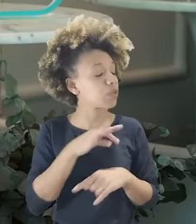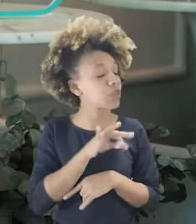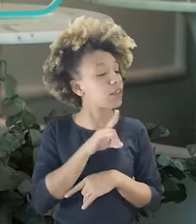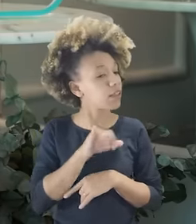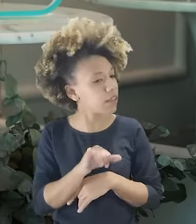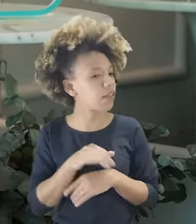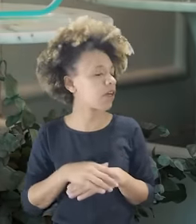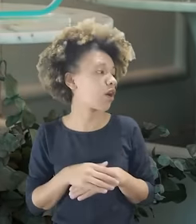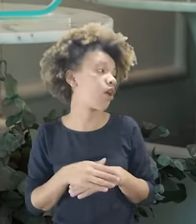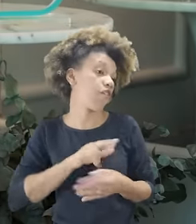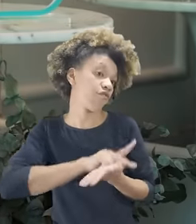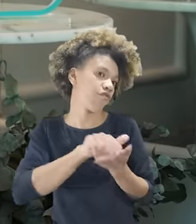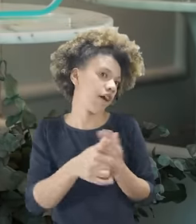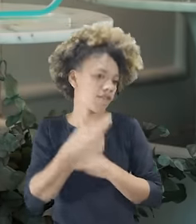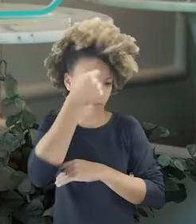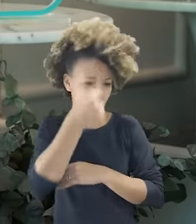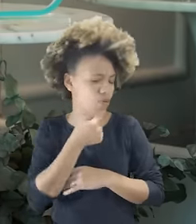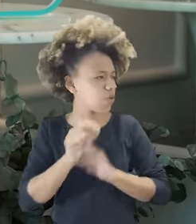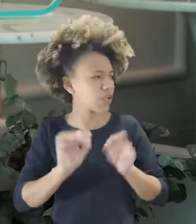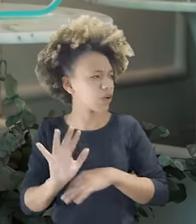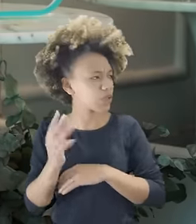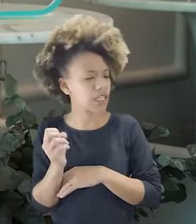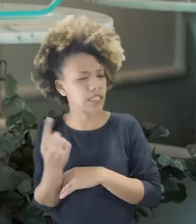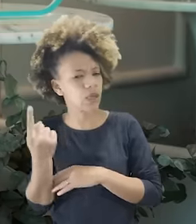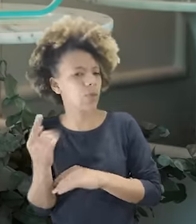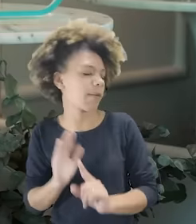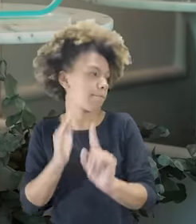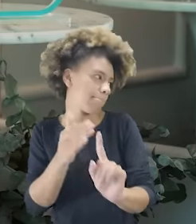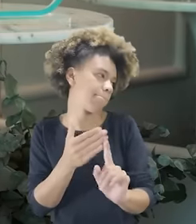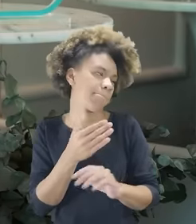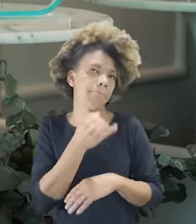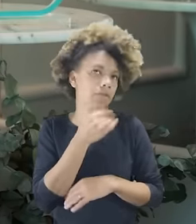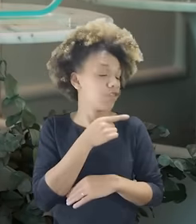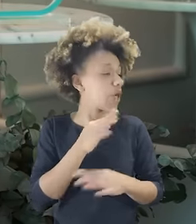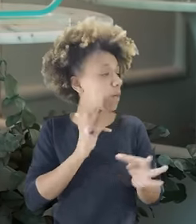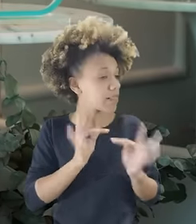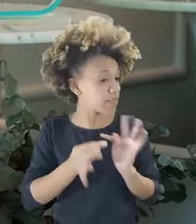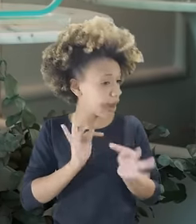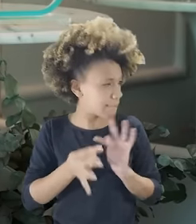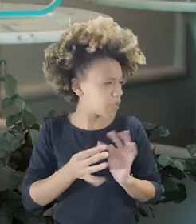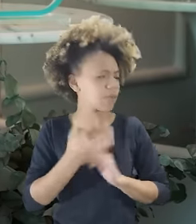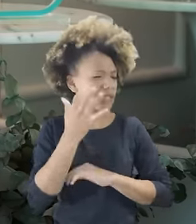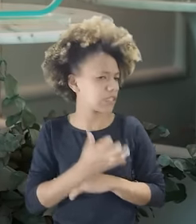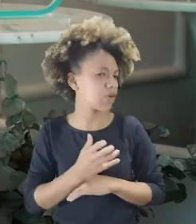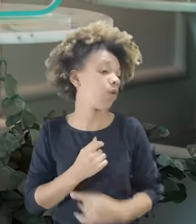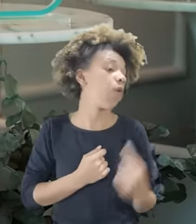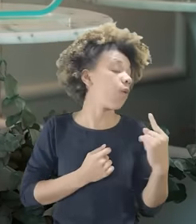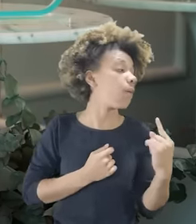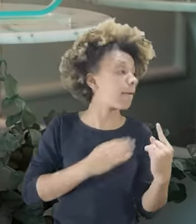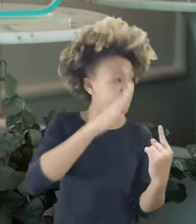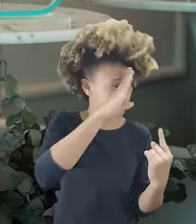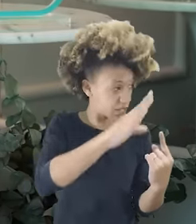tem di como são múltiplas personalidades o que que acontece se uma se destaca por exemplo você quer uma terapeuta muito séria uma se